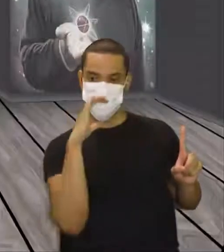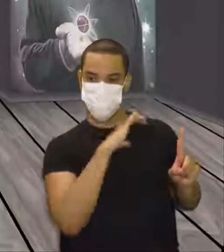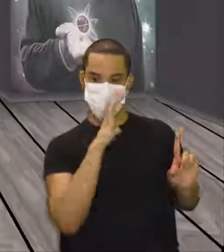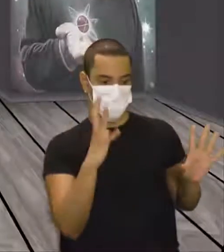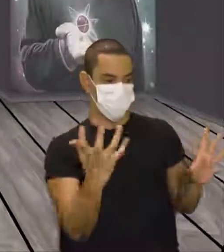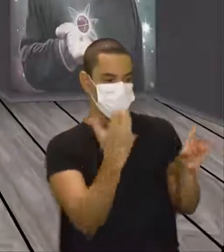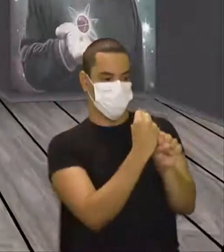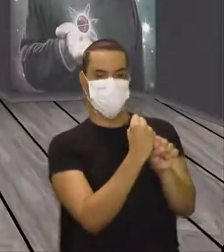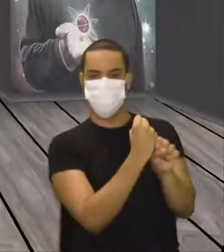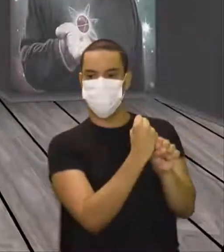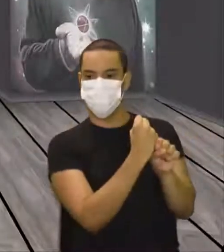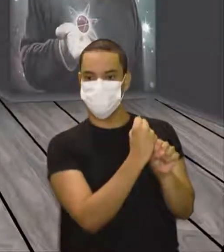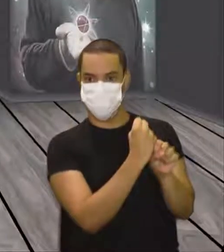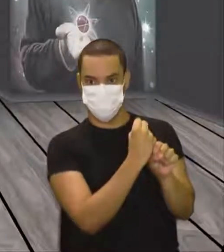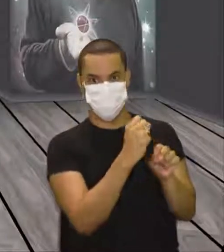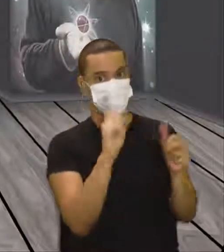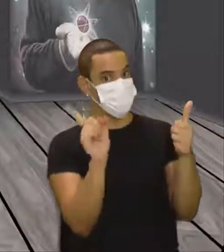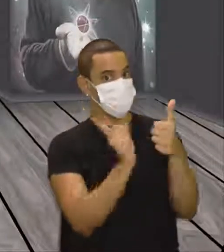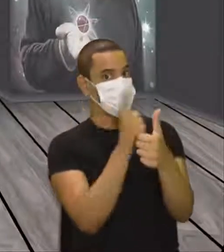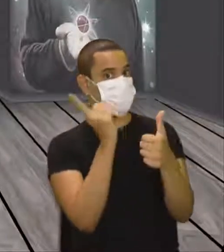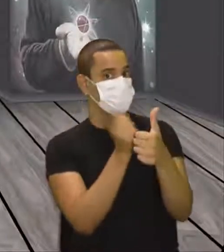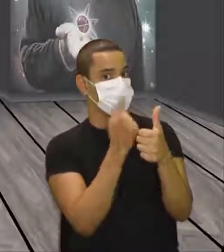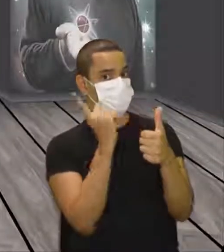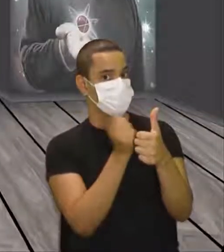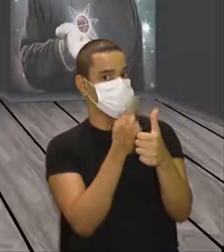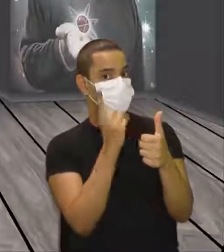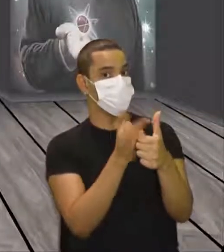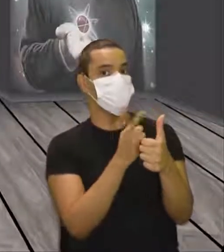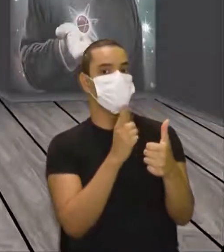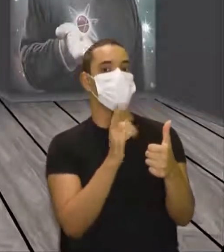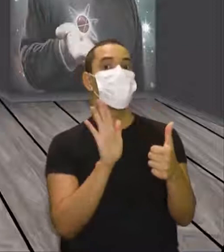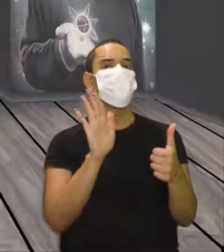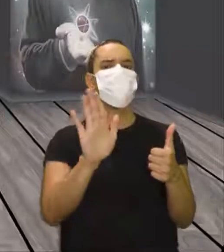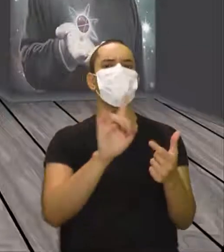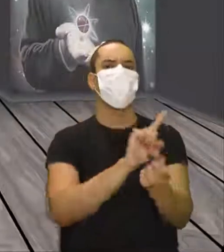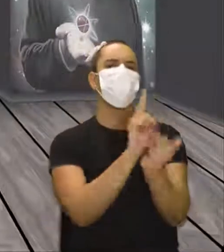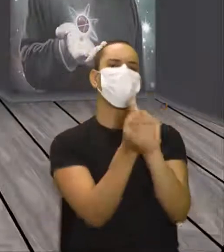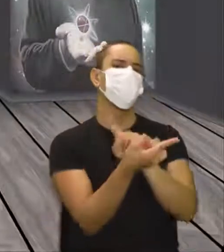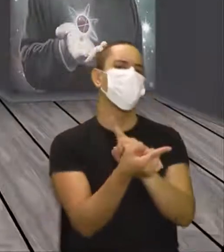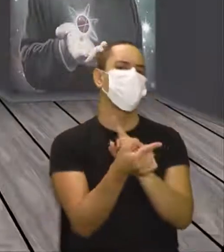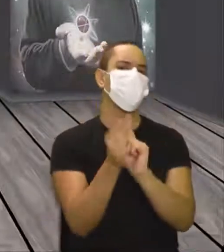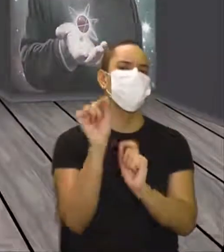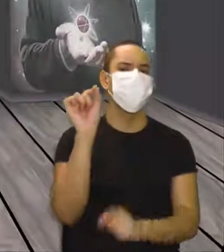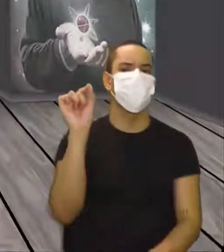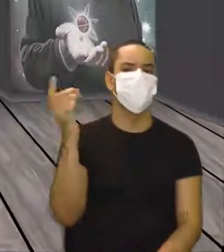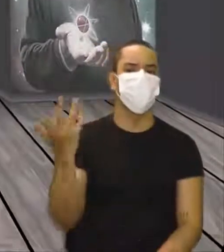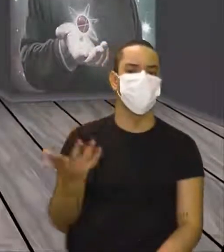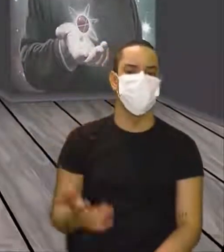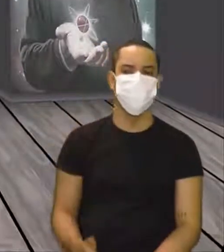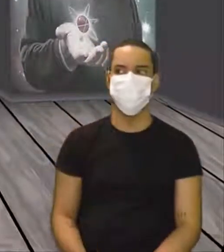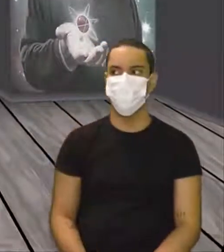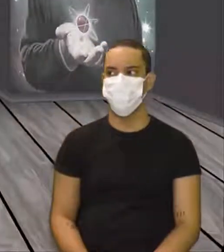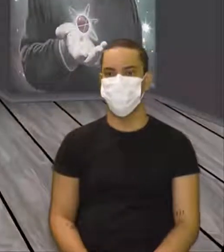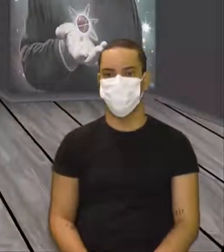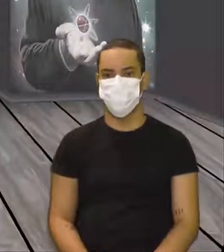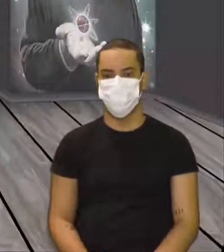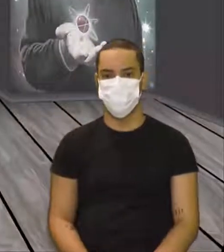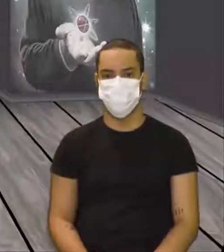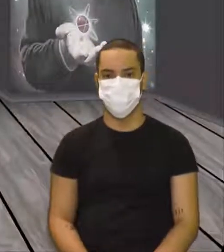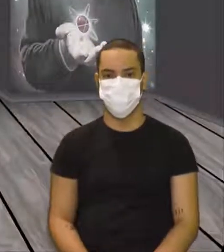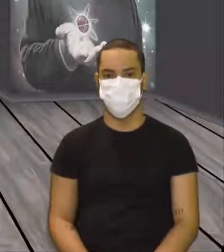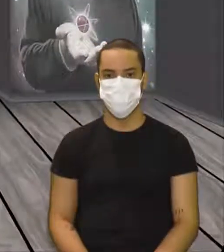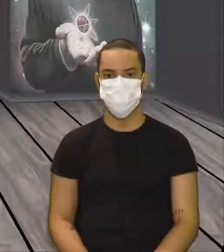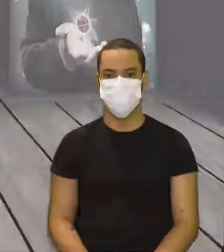com 80. Esse é o primeiro caso. Mas qual seria o caso contrário? Vamos olhar lá? Então, o caso contrário, dá uma olhadinha no